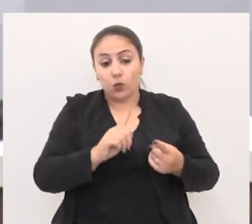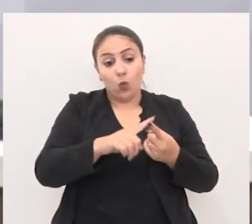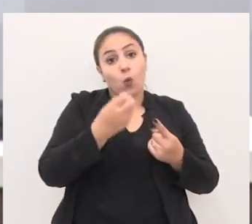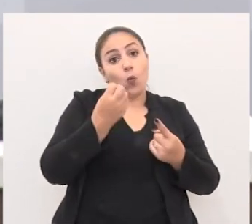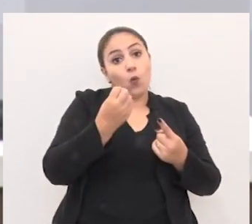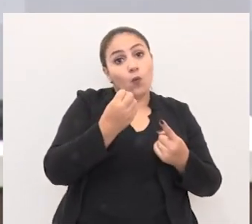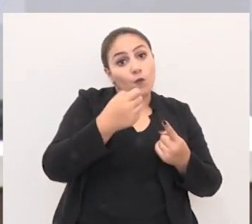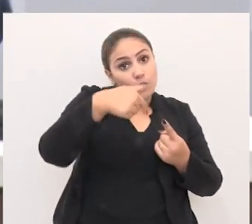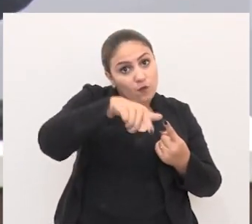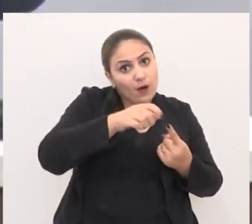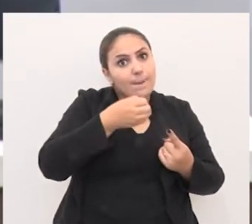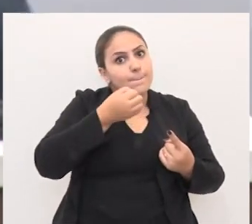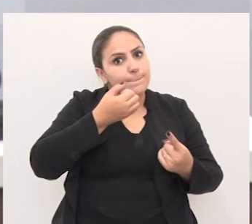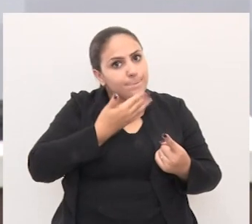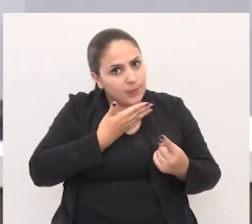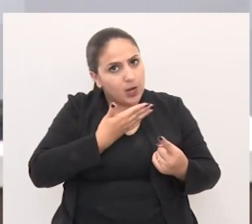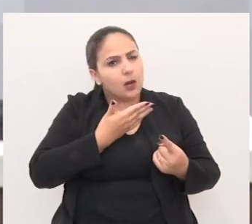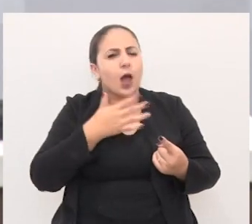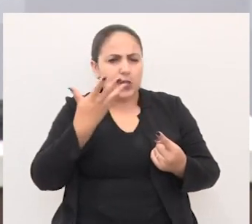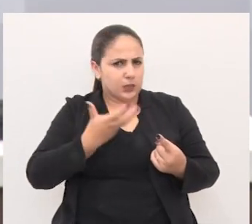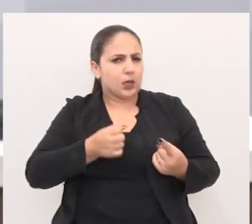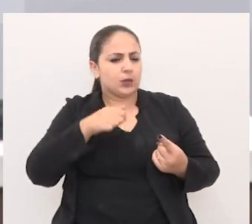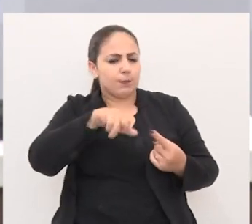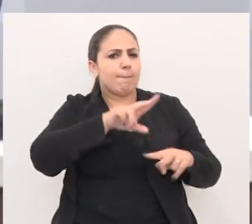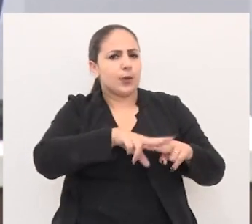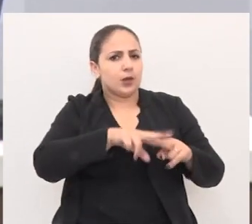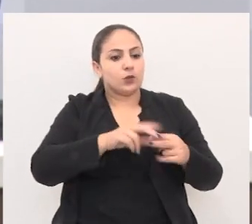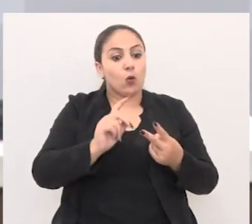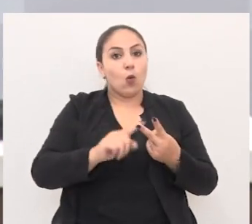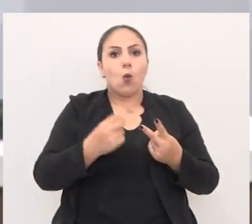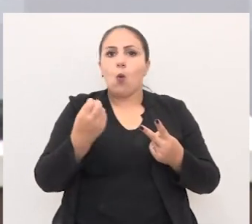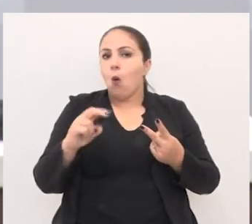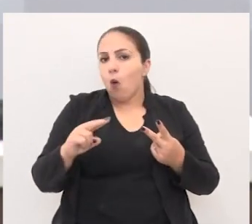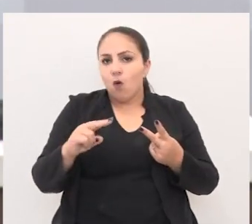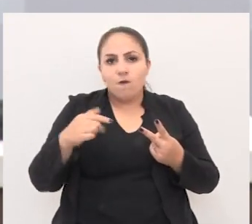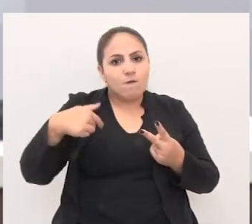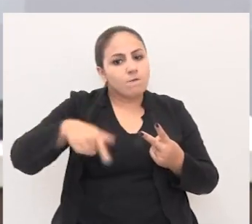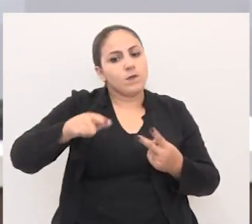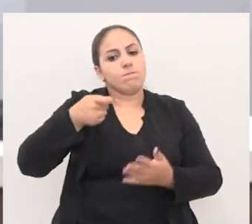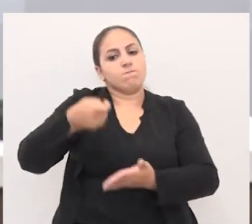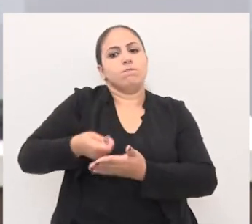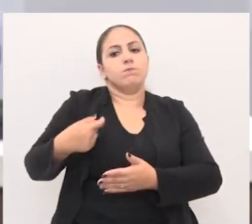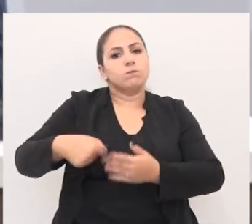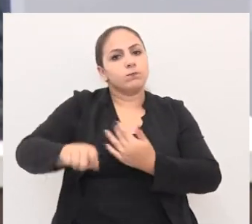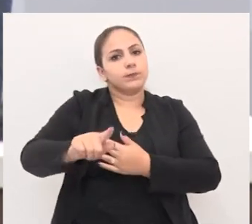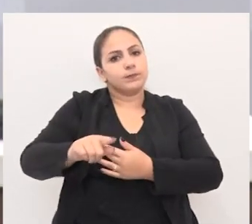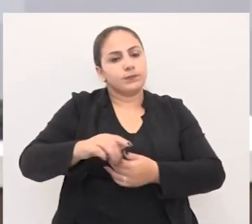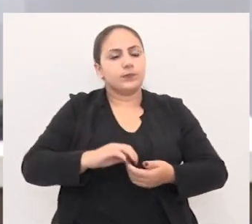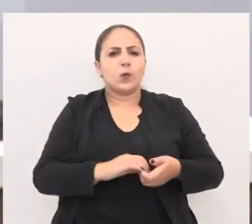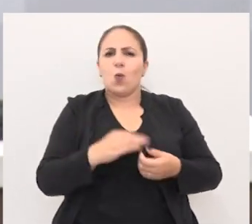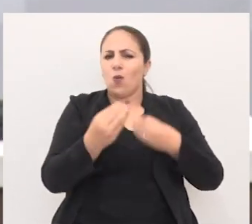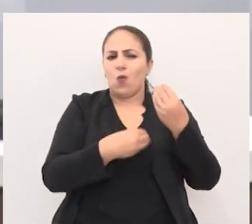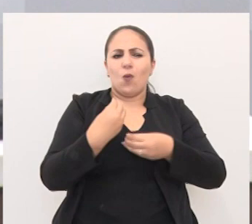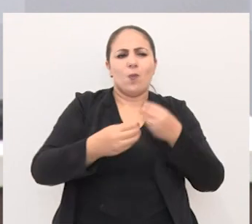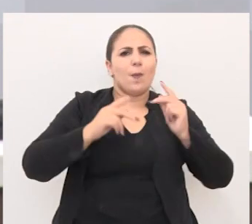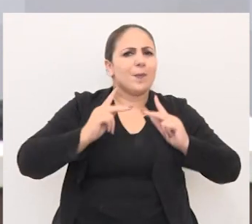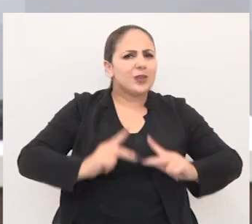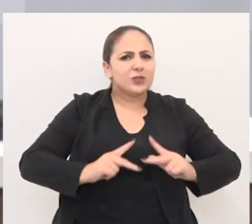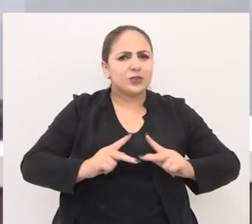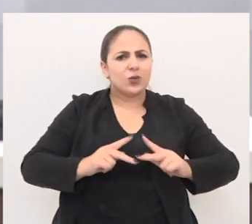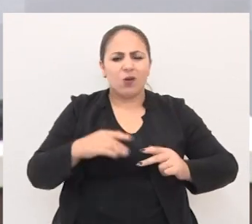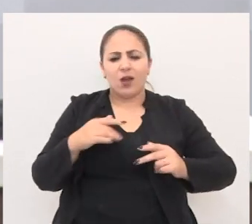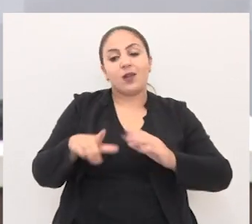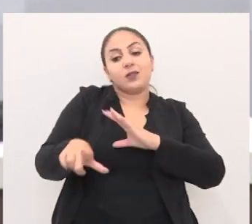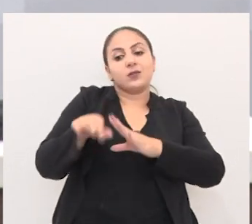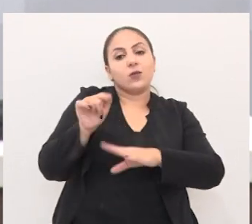na boa ou tu vai de rastro, tu vai de qualquer jeito. Como que um desrespeito desse me apresentar a hora que eu